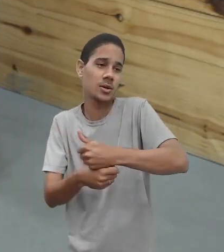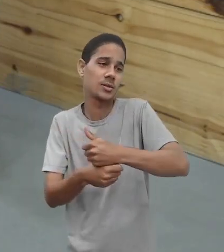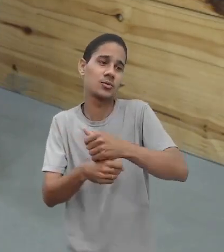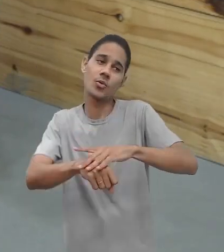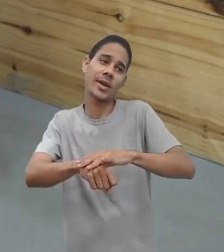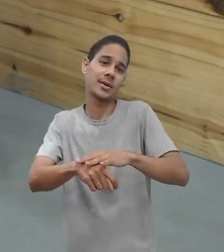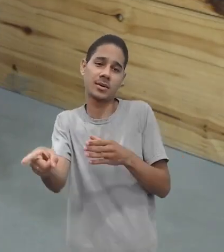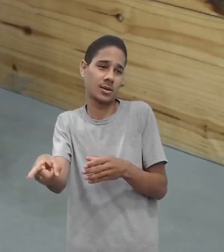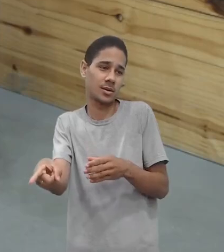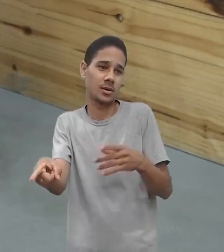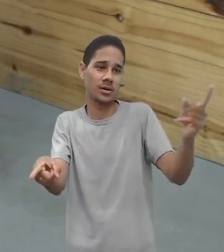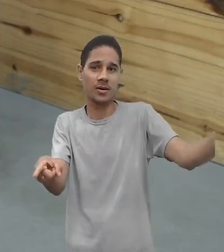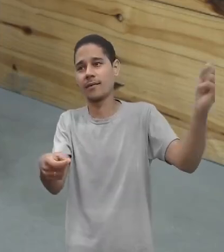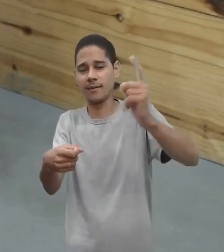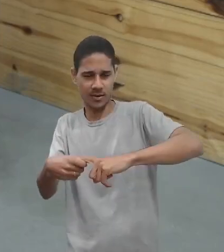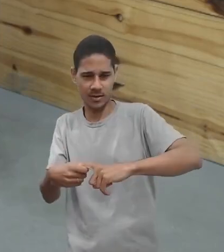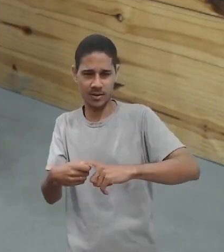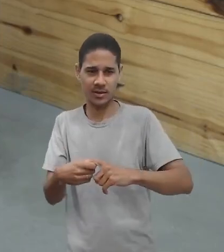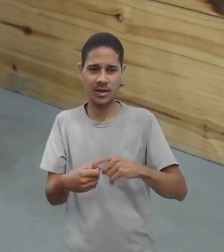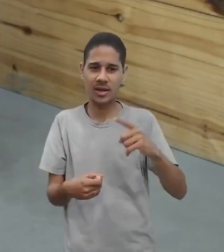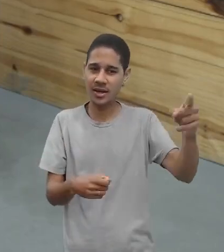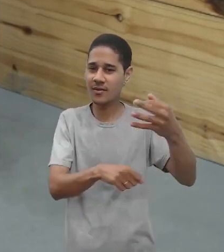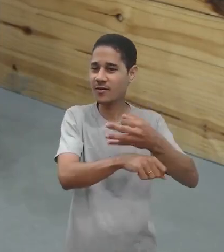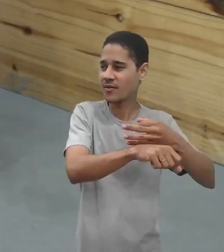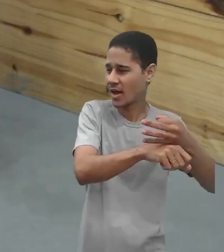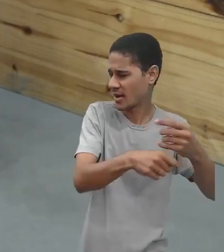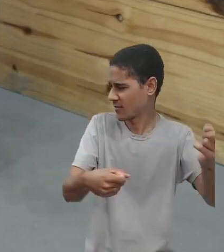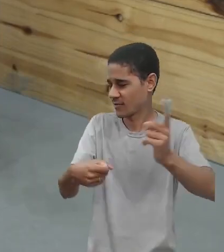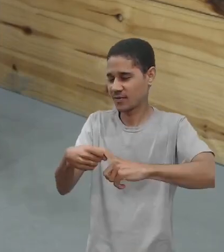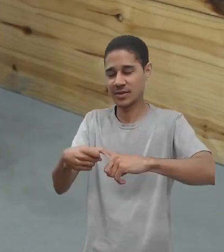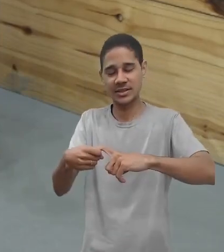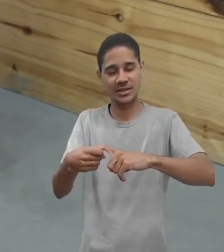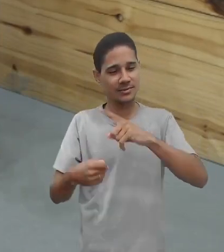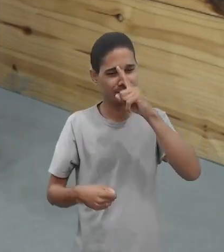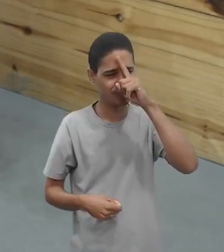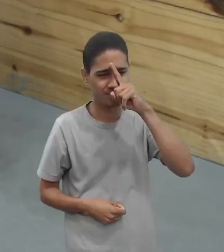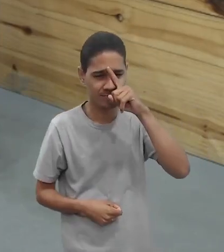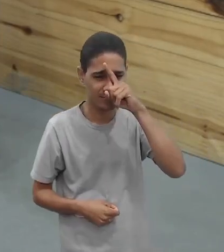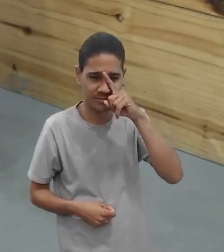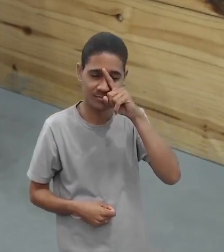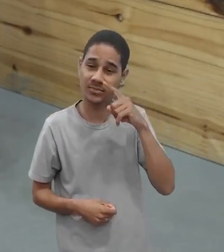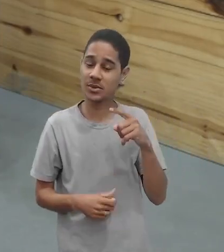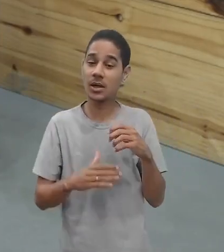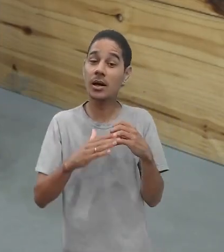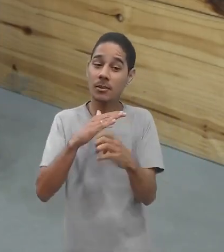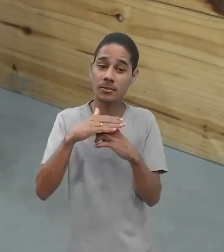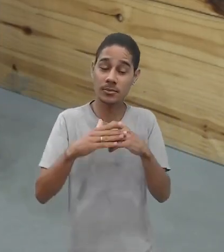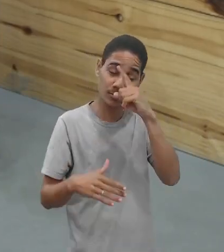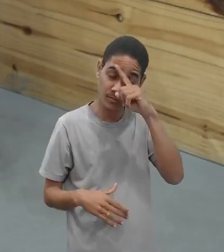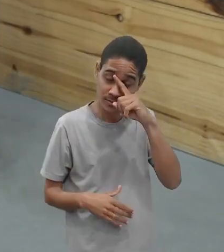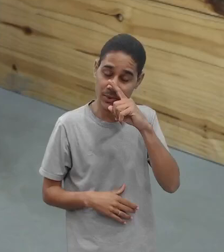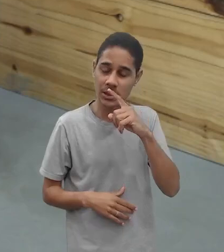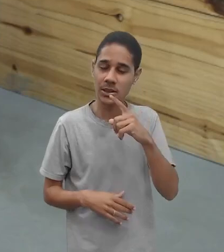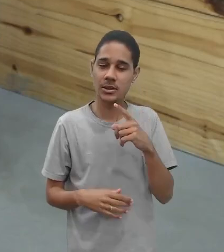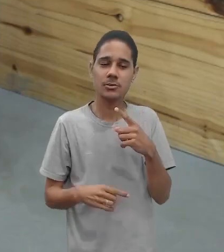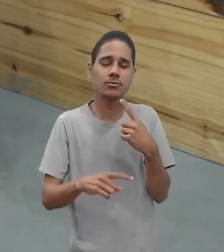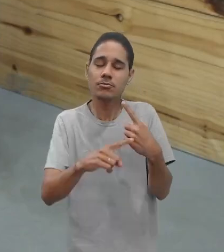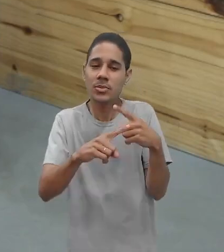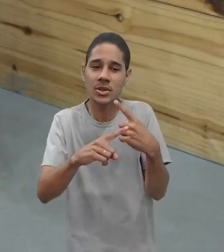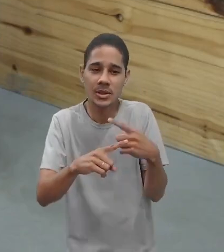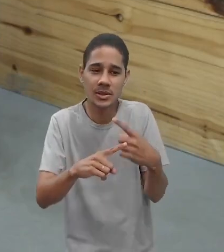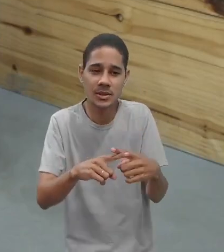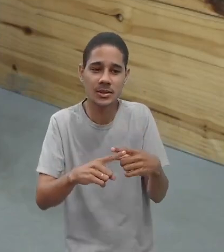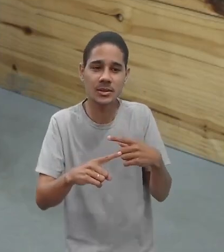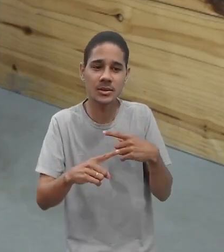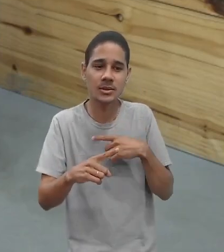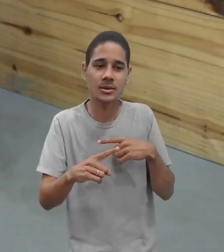atestado. Aí a pessoa vai ter que retornar das suas férias. Olha o risco. O risco grande. O risco para a empresa, porque existe uma